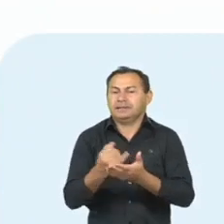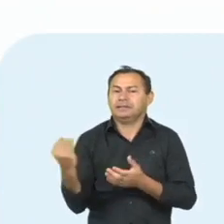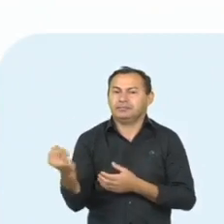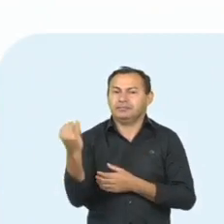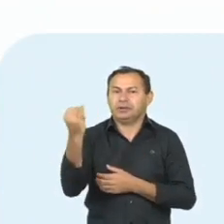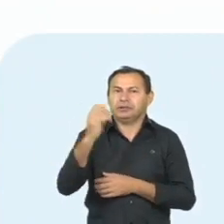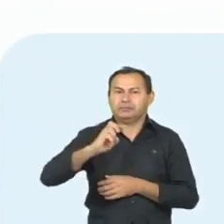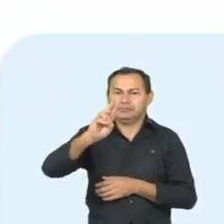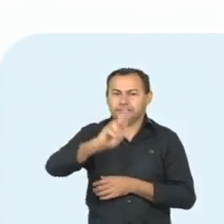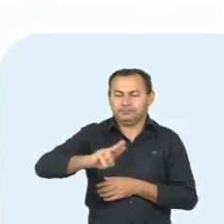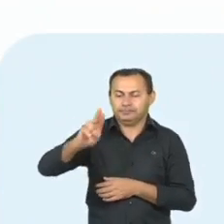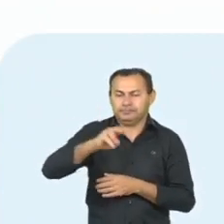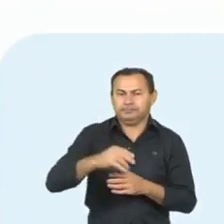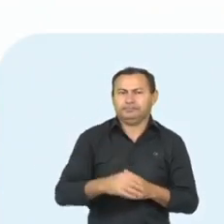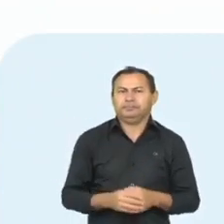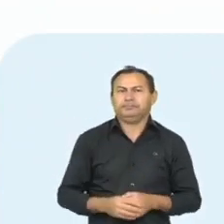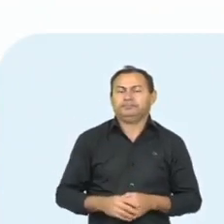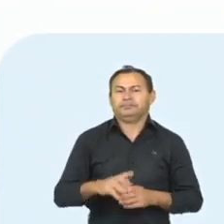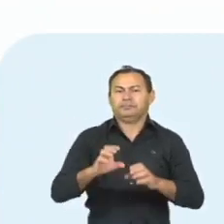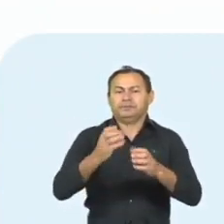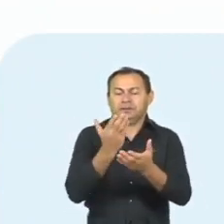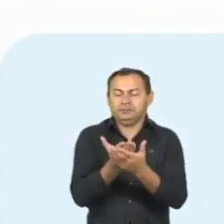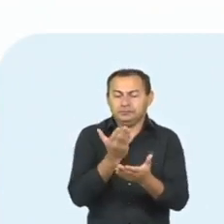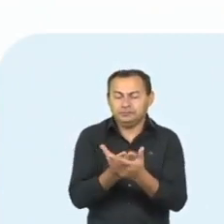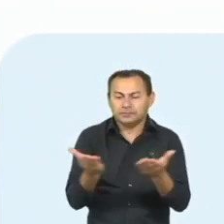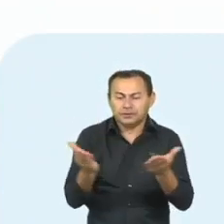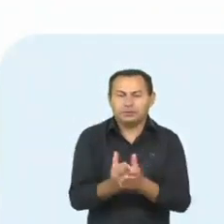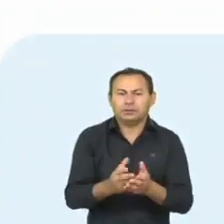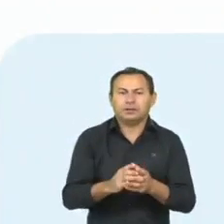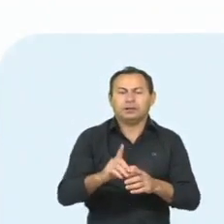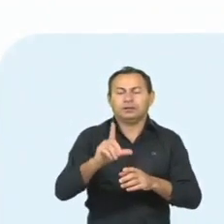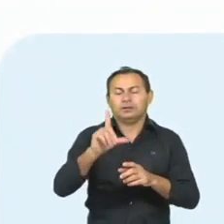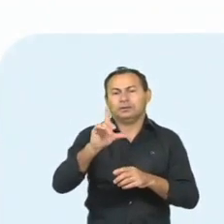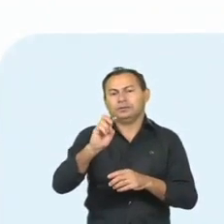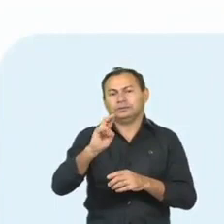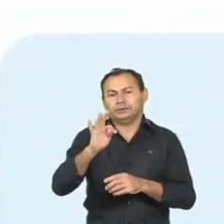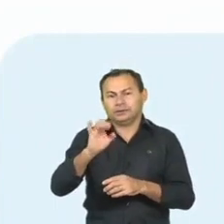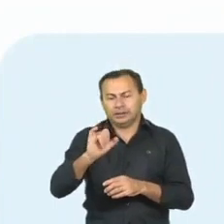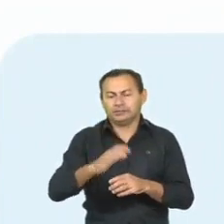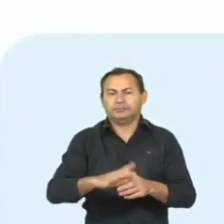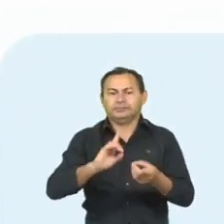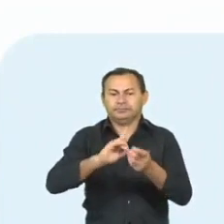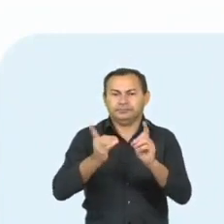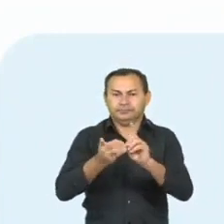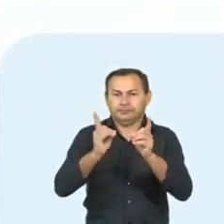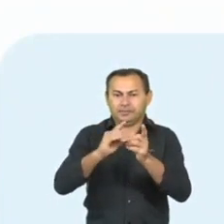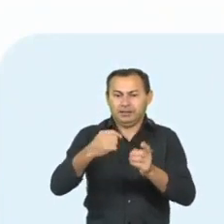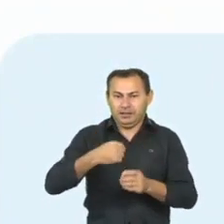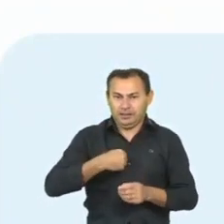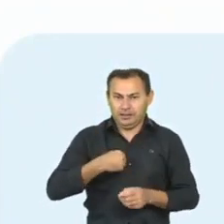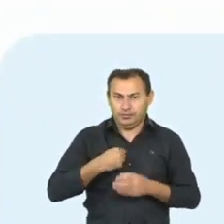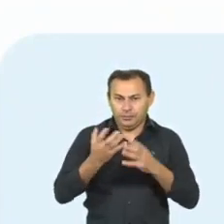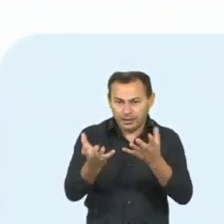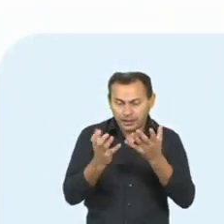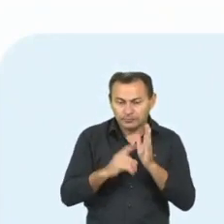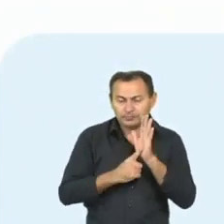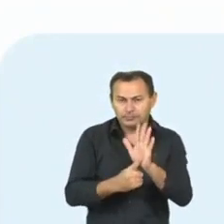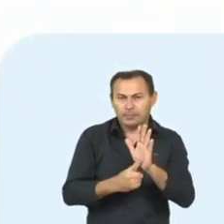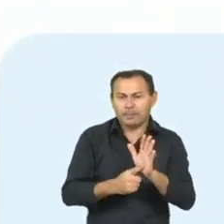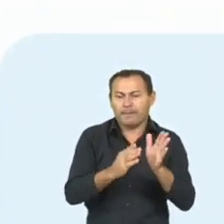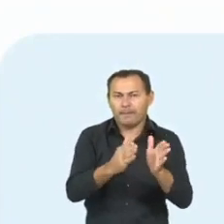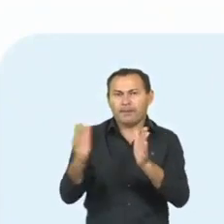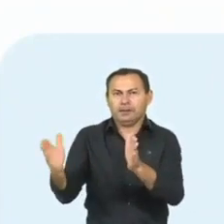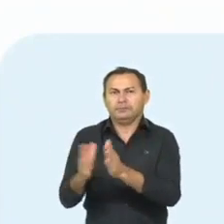importante, utilizada em estudos longitudinais, dinâmica. E aí eu quero destacar essa parte